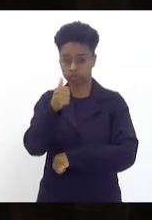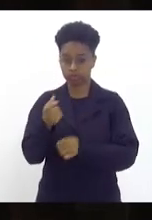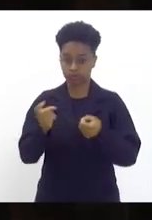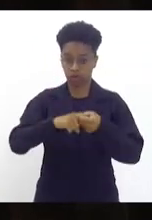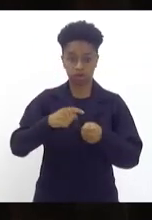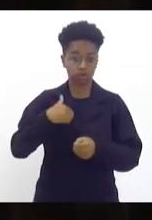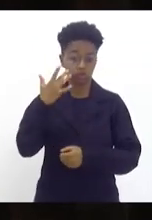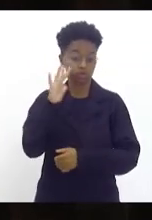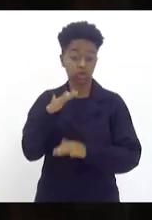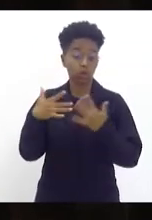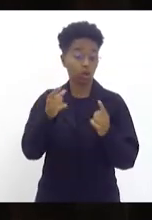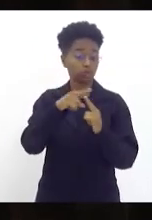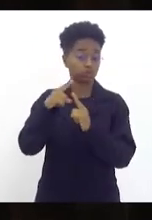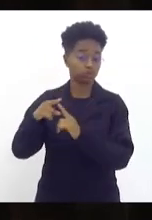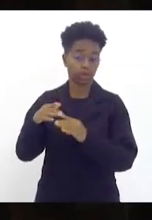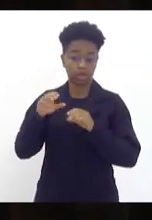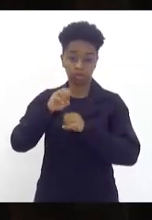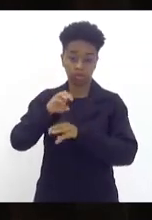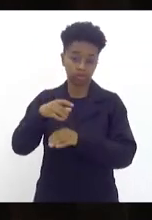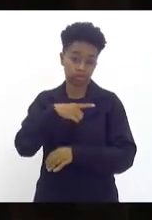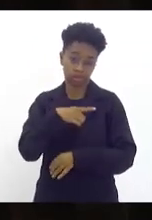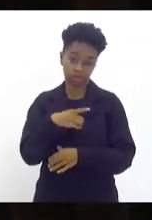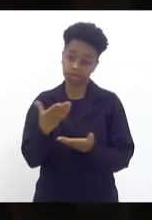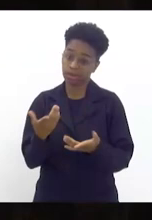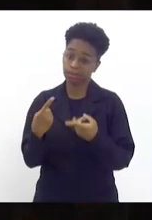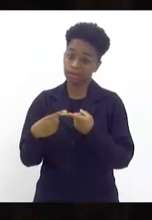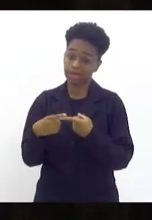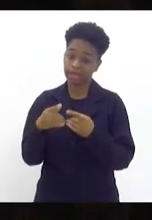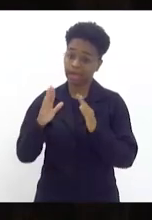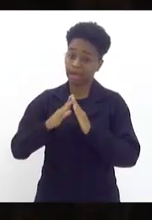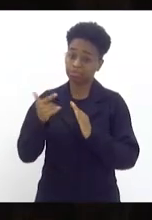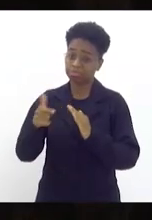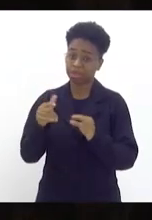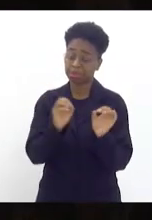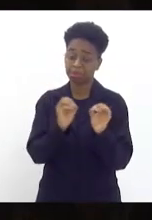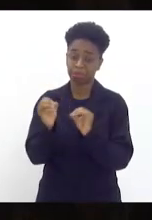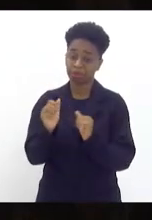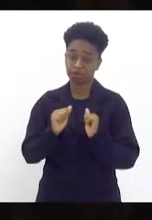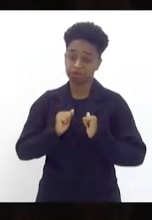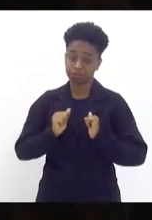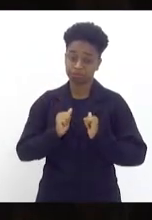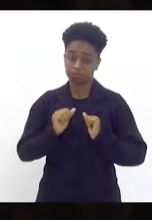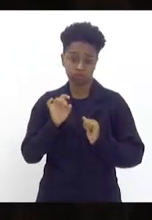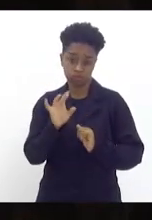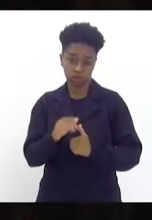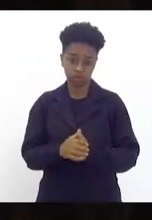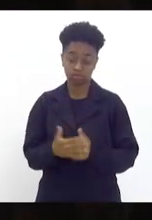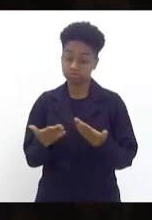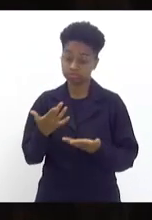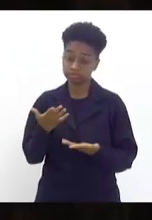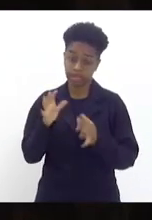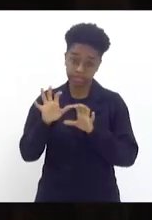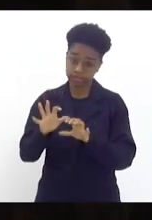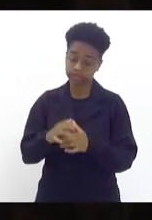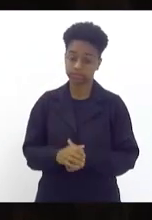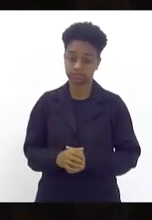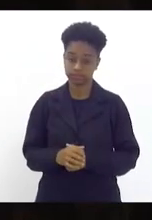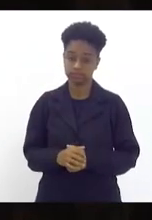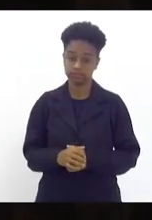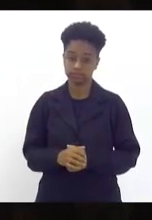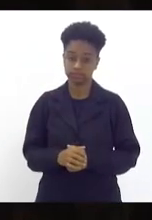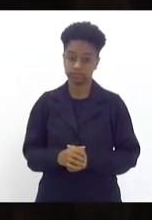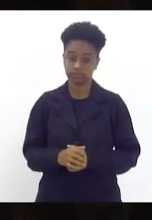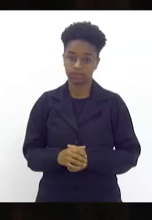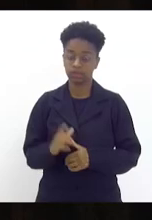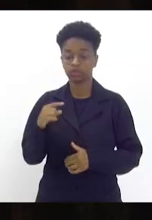de educação ela tem, não sei que, depois fica em casa, não tem que estudar, não tem que fazer nada. Né? E é assim. Né? Então, os pais, a gente